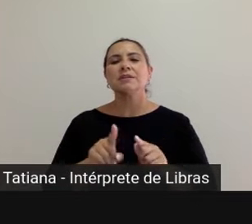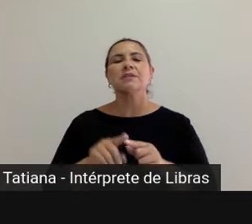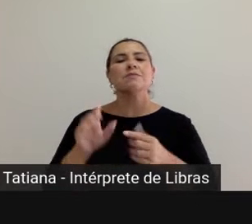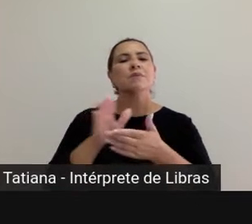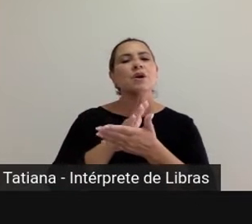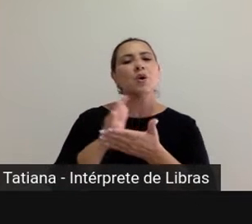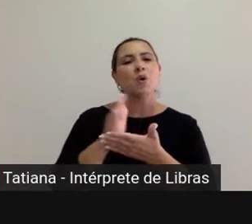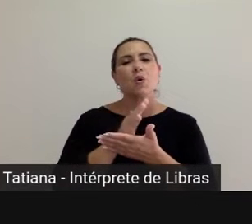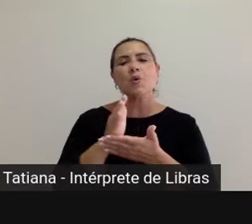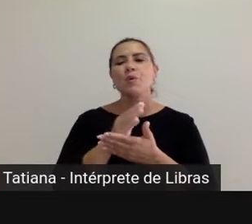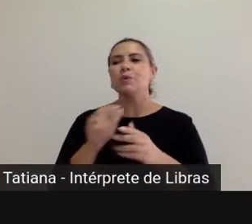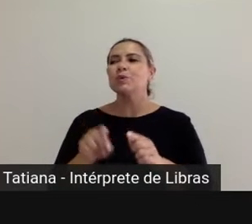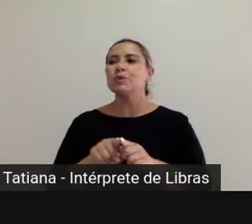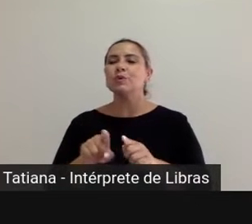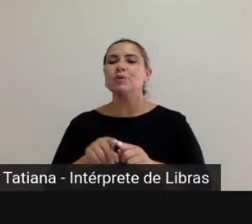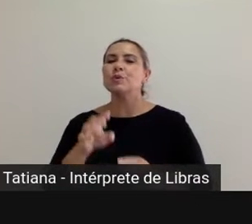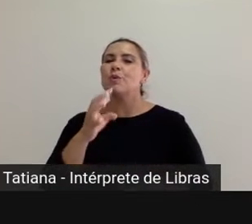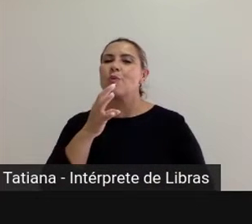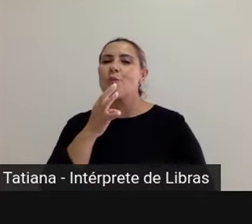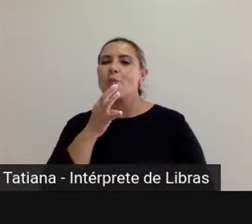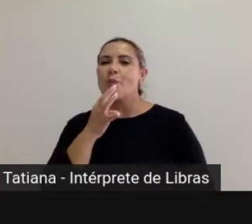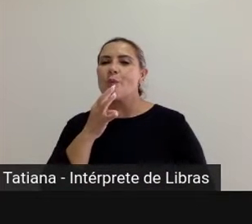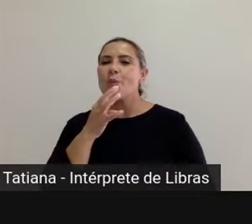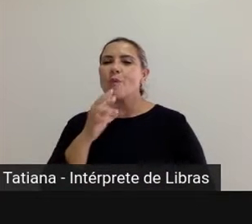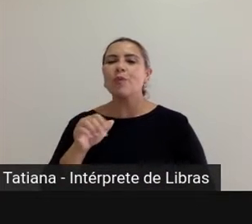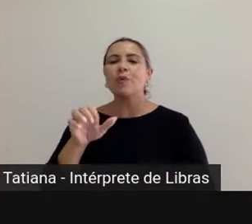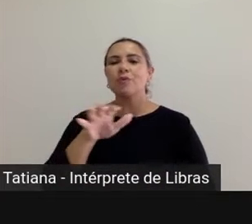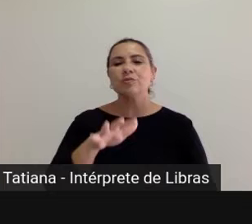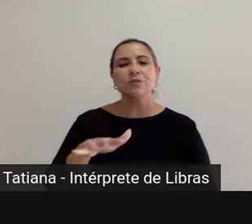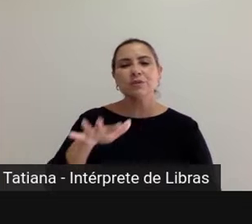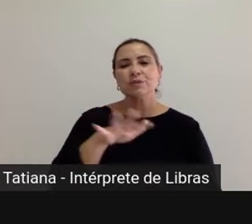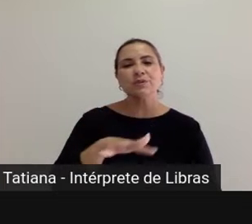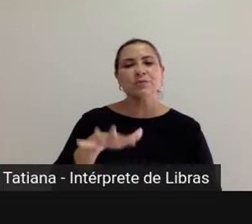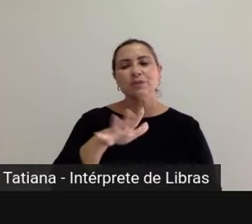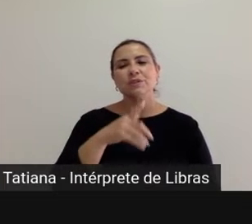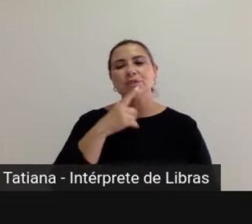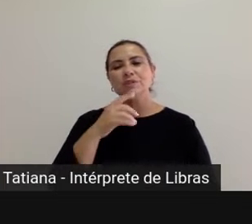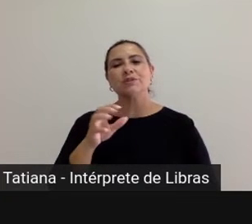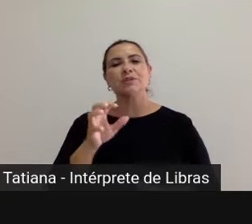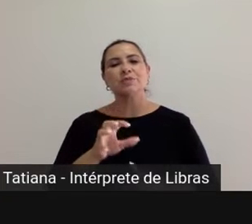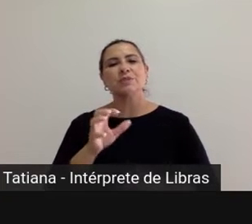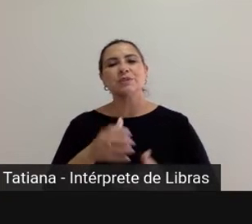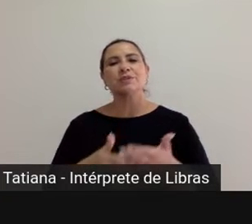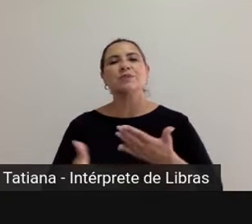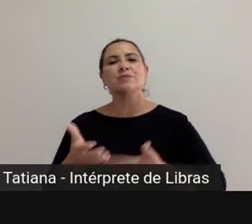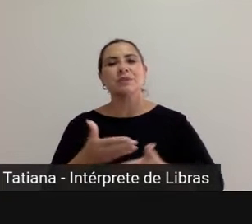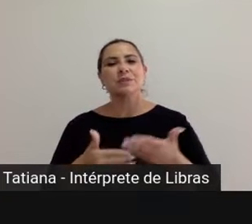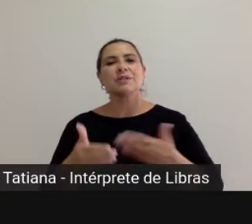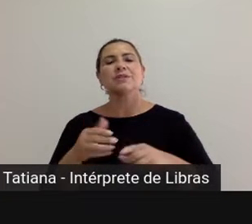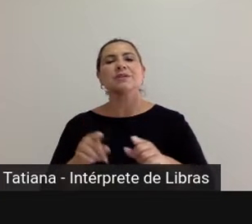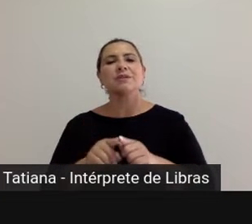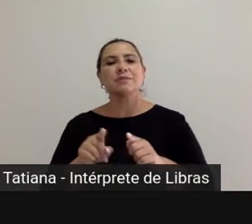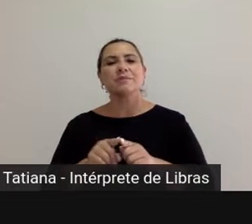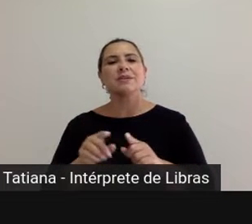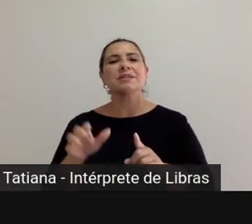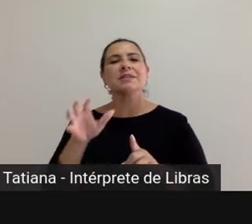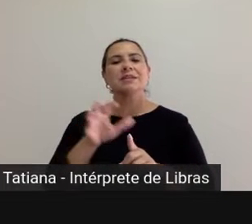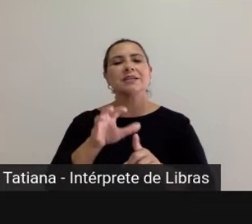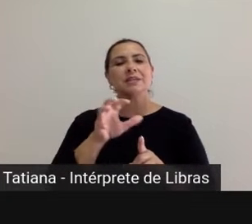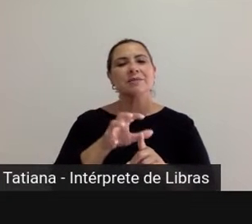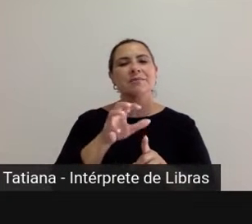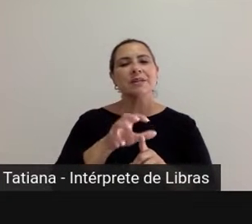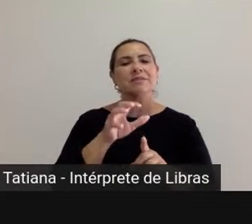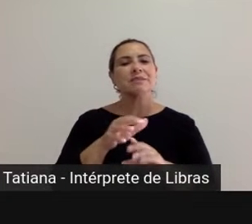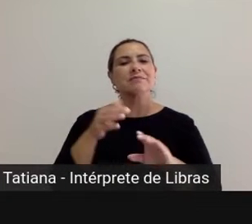já, inclusive, conheciam esses veículos. E essas redes de relações, elas importam muito, porque isso vai impactar o seu acesso à fonte,